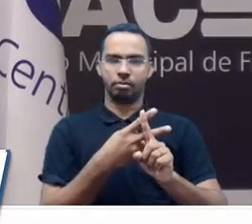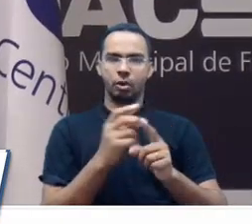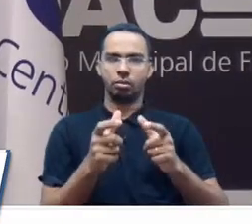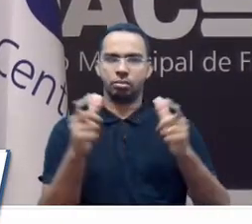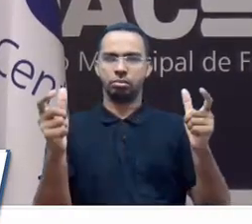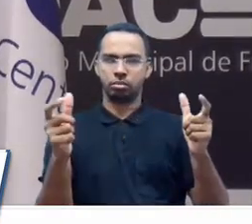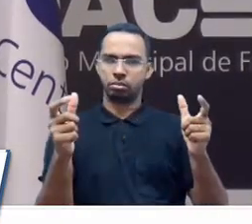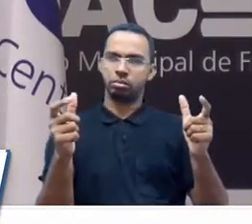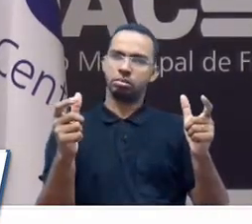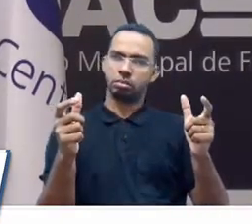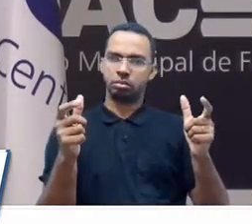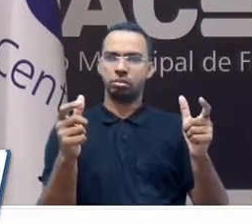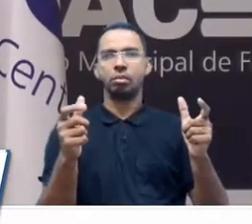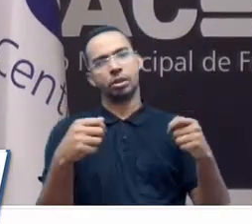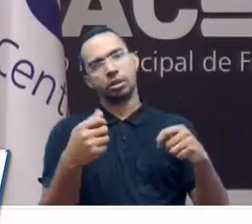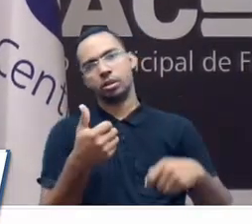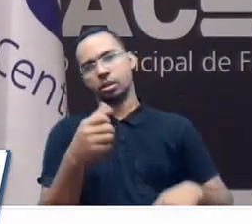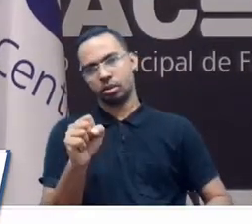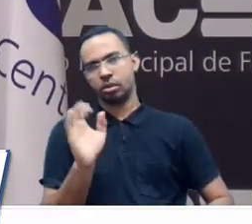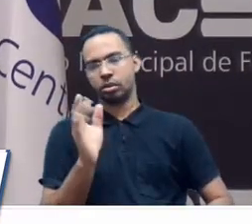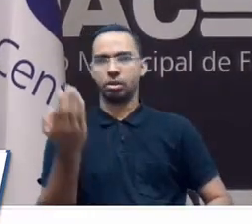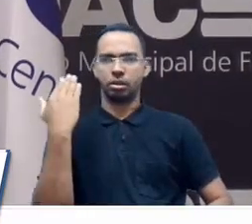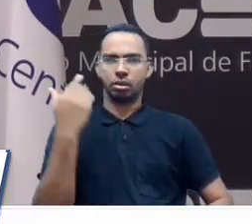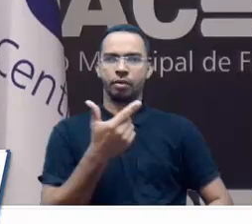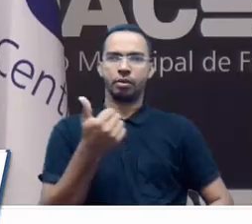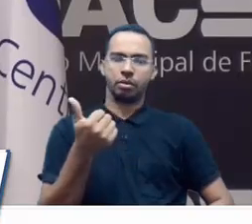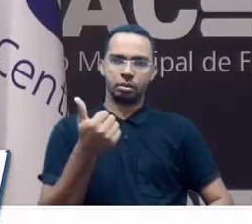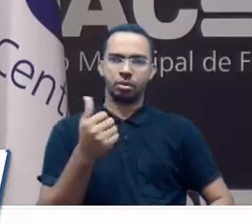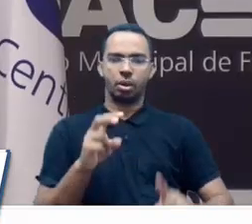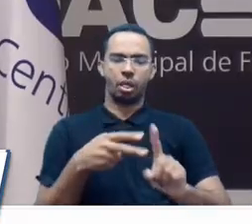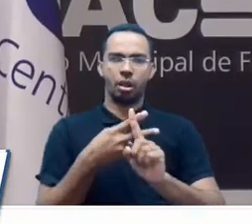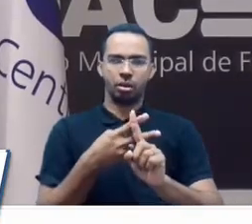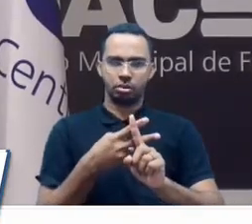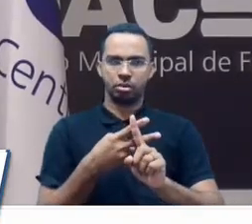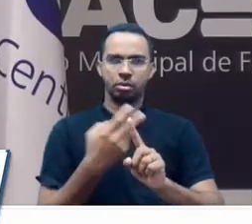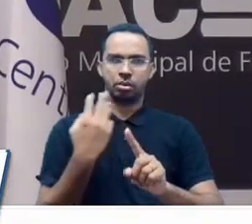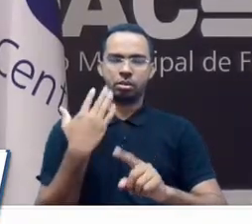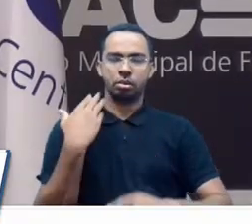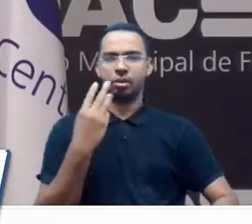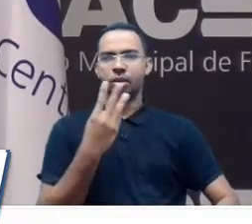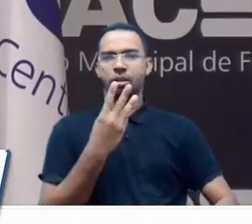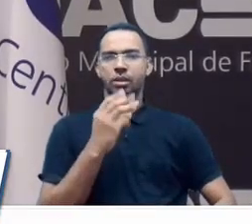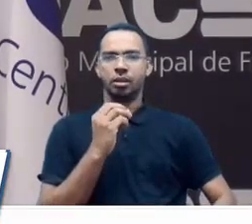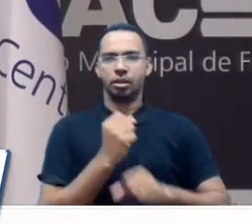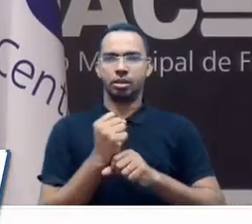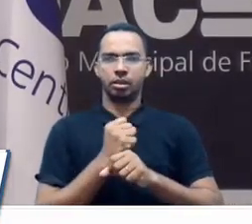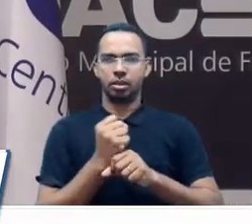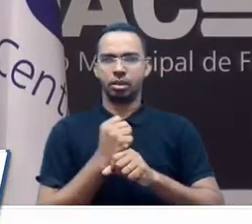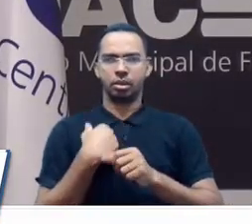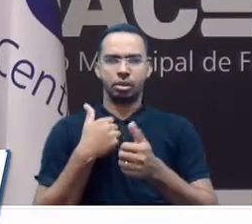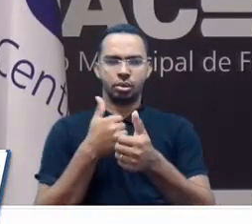Mas depois já teve 21. A cidade dobrou de tamanho nos últimos 30 anos. Nós vamos seguir com